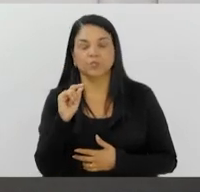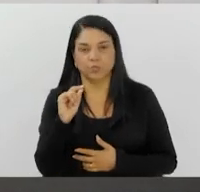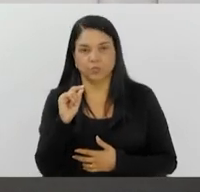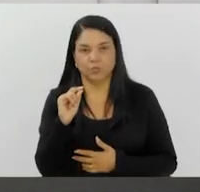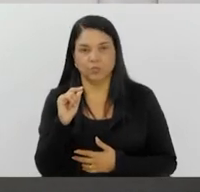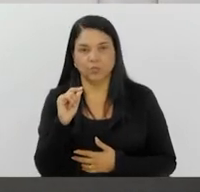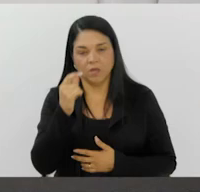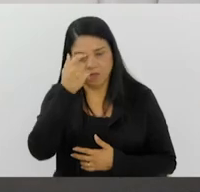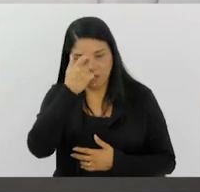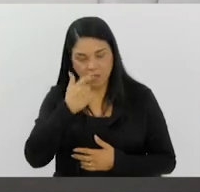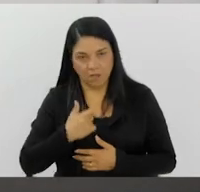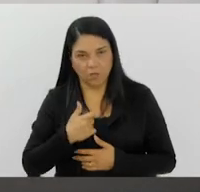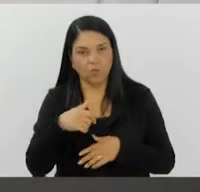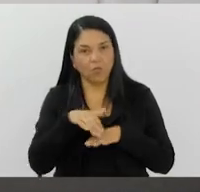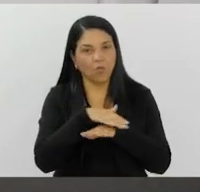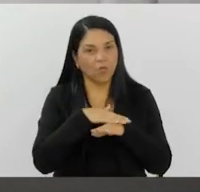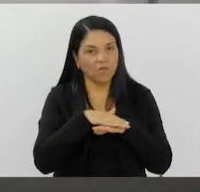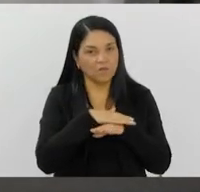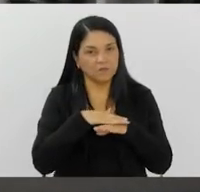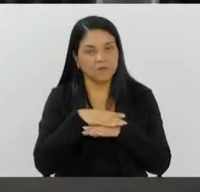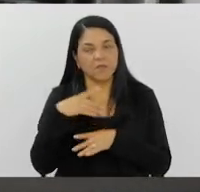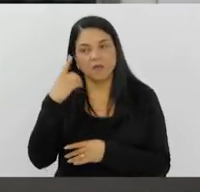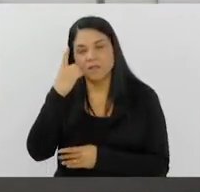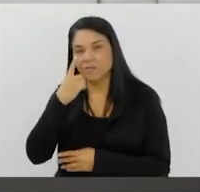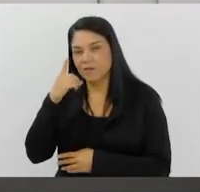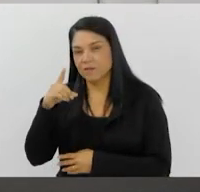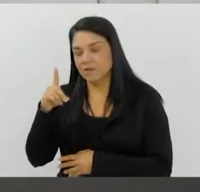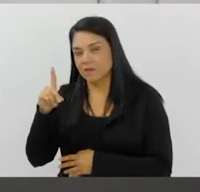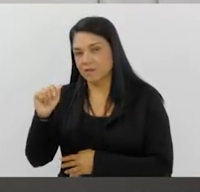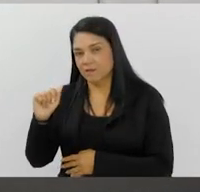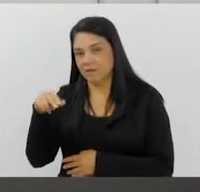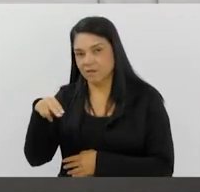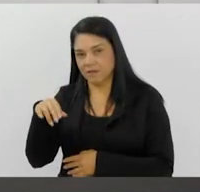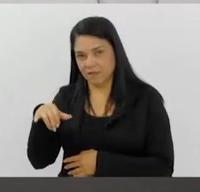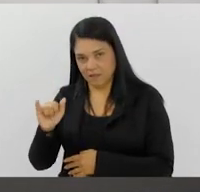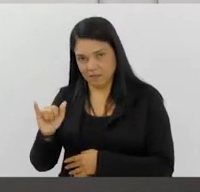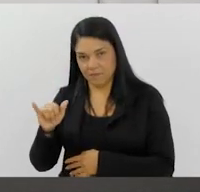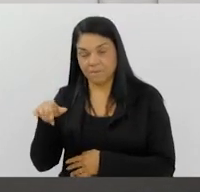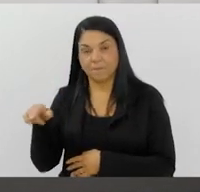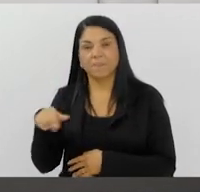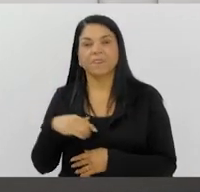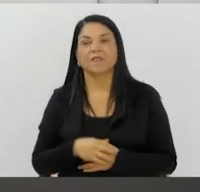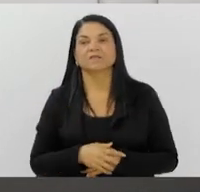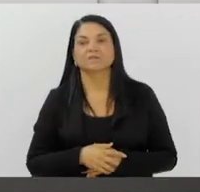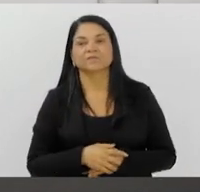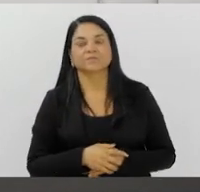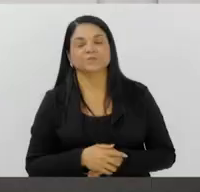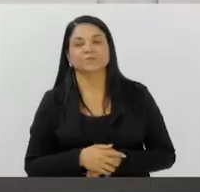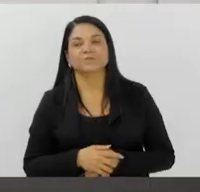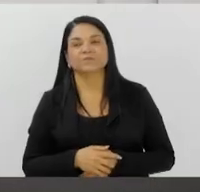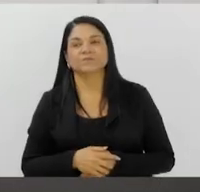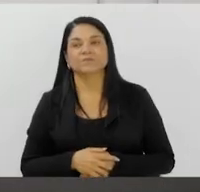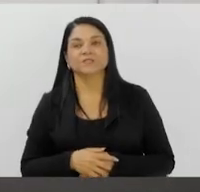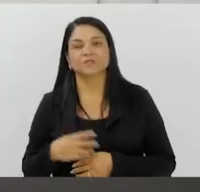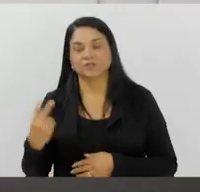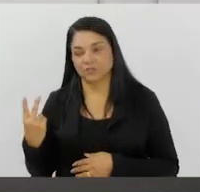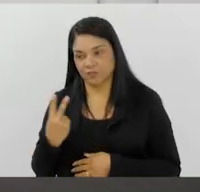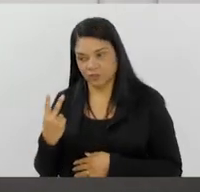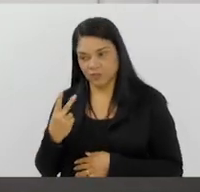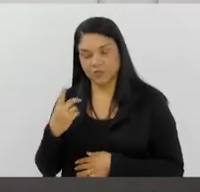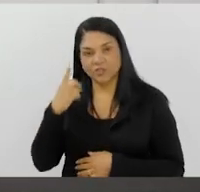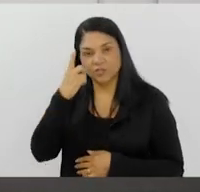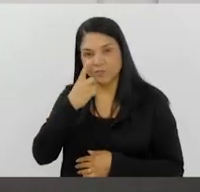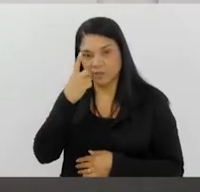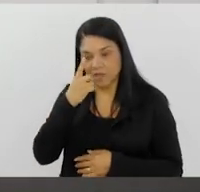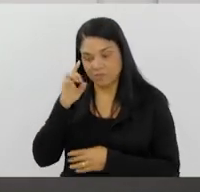eu eu conversei um pouco com a Dani Monteiro sobre isso que é o seguinte eu e a Dani somos Deputados de